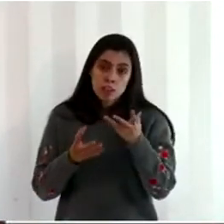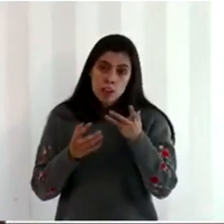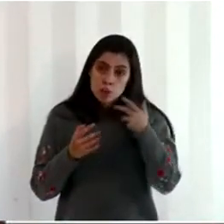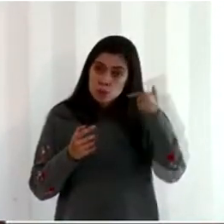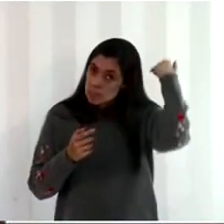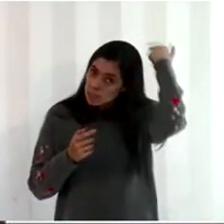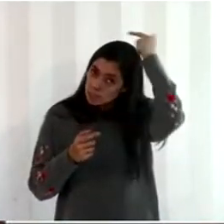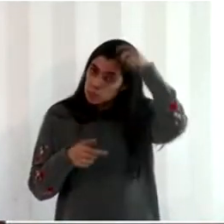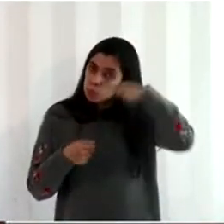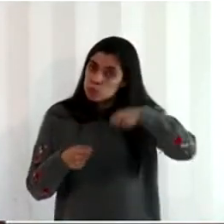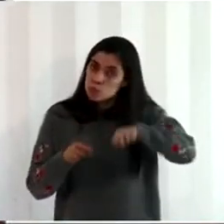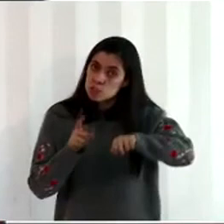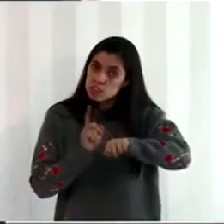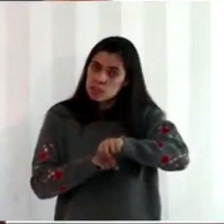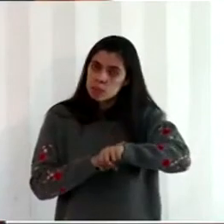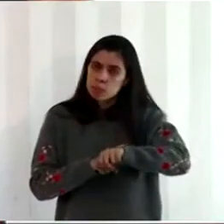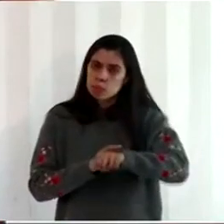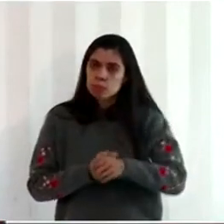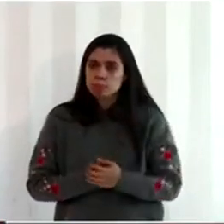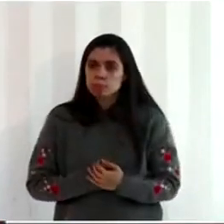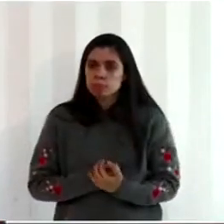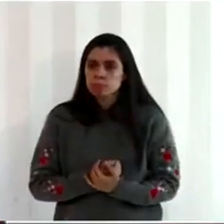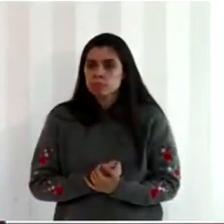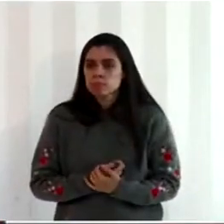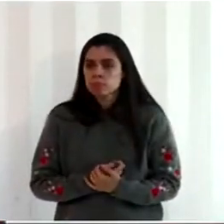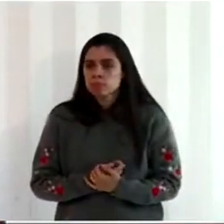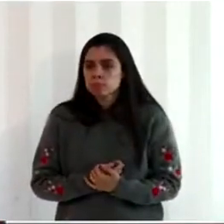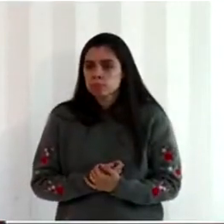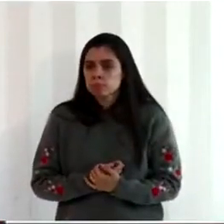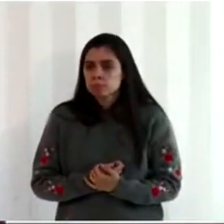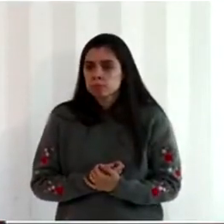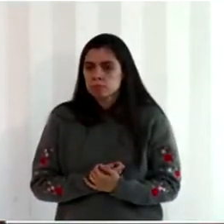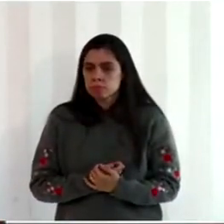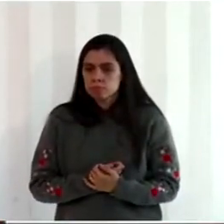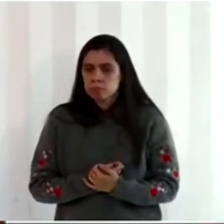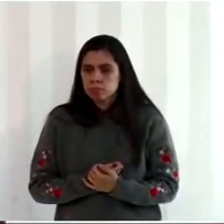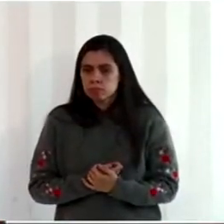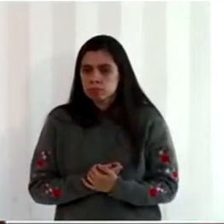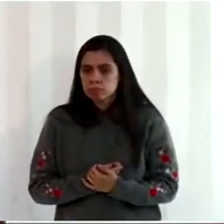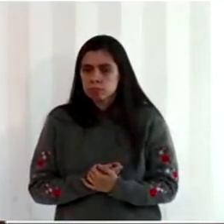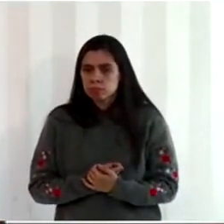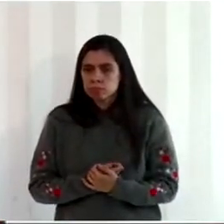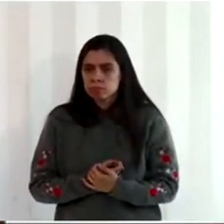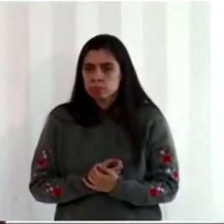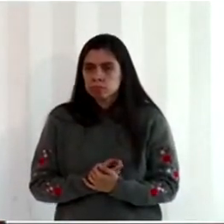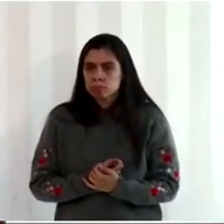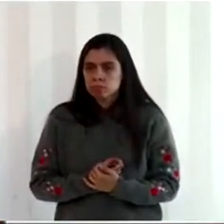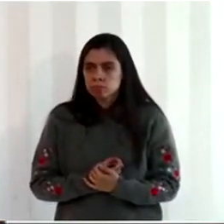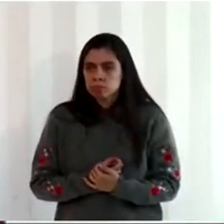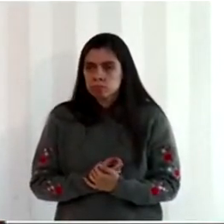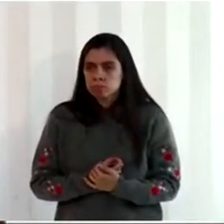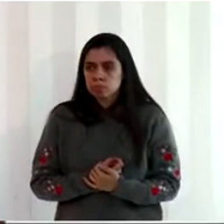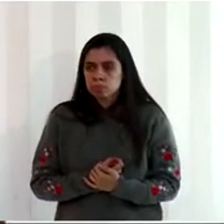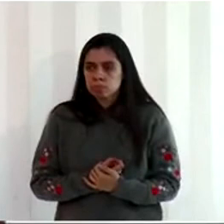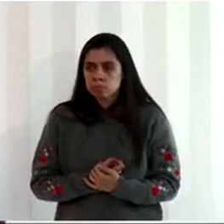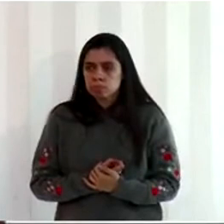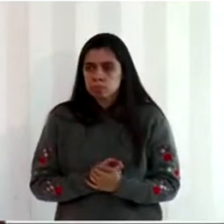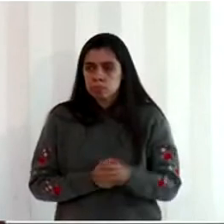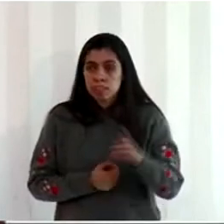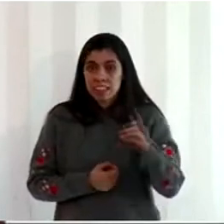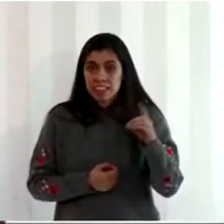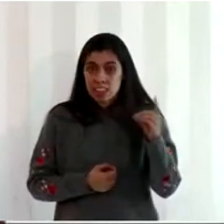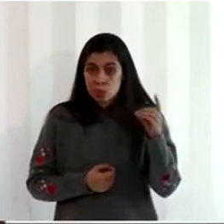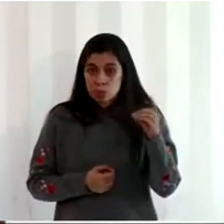se derrame diante do Senhor. Nós estamos em culto, em adoração, e Deus usou a sua palavra mais uma vez para nos confrontar, para